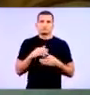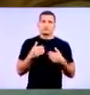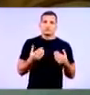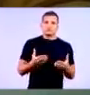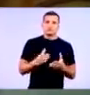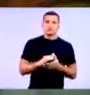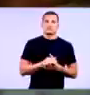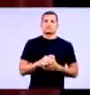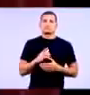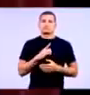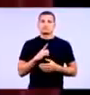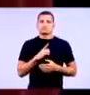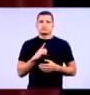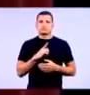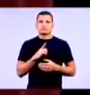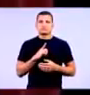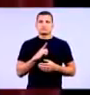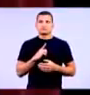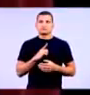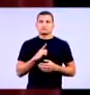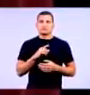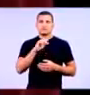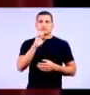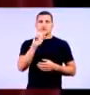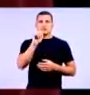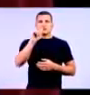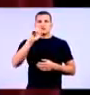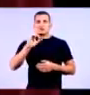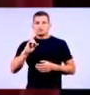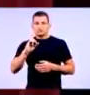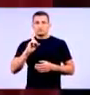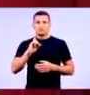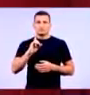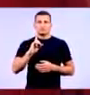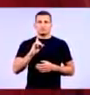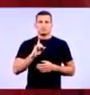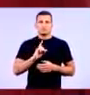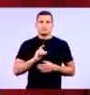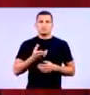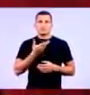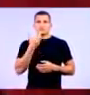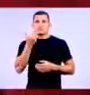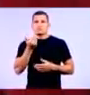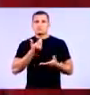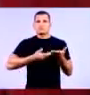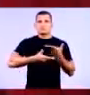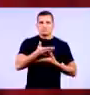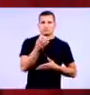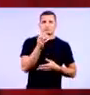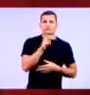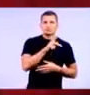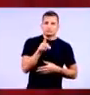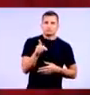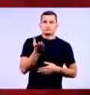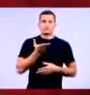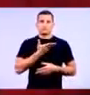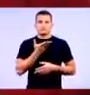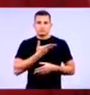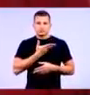processo colaborativo, que também é EAD, de você ter interação tanto com o professor, com os